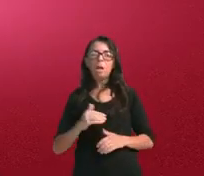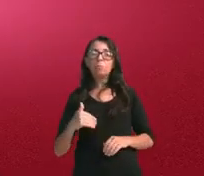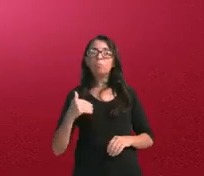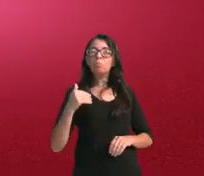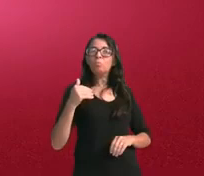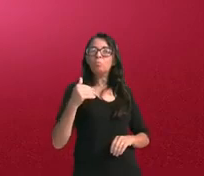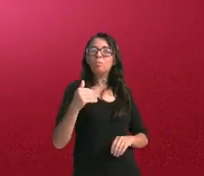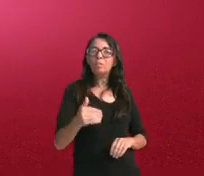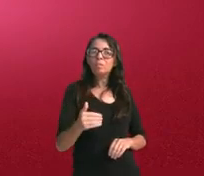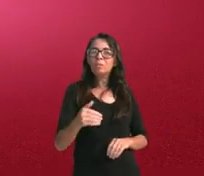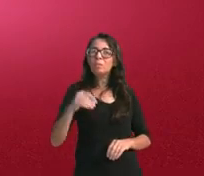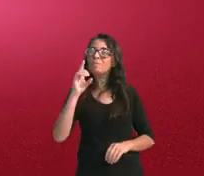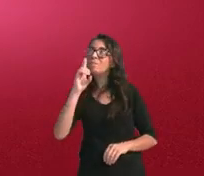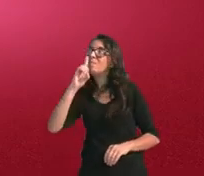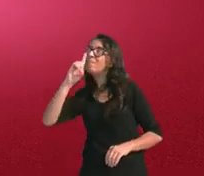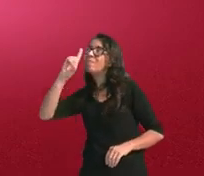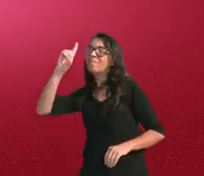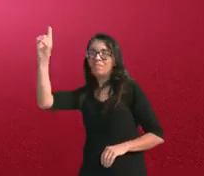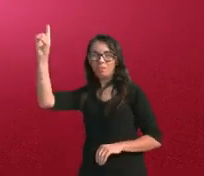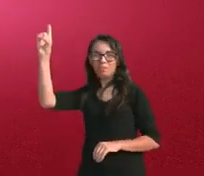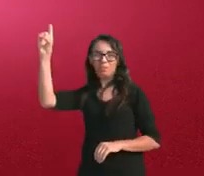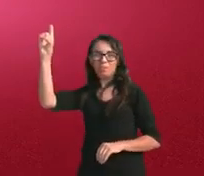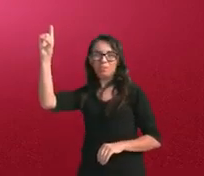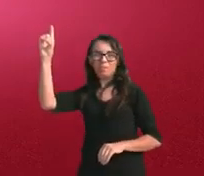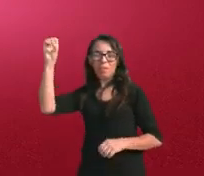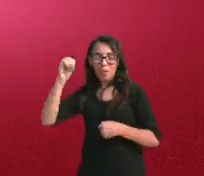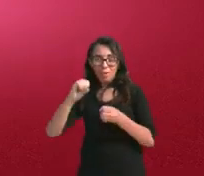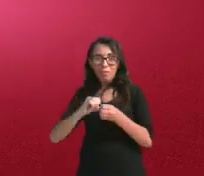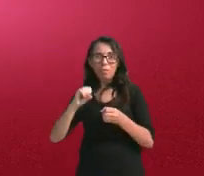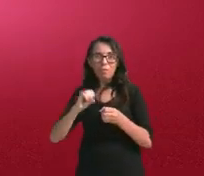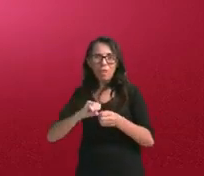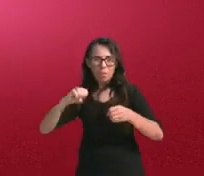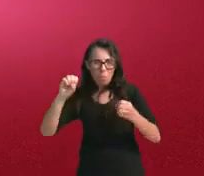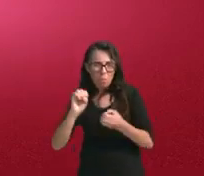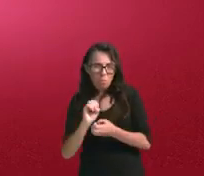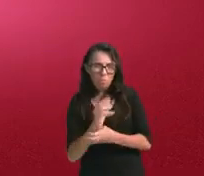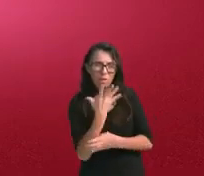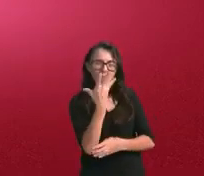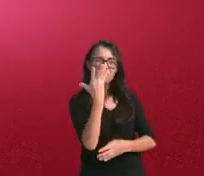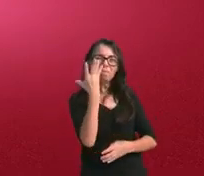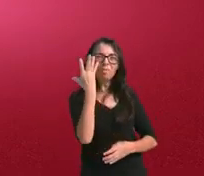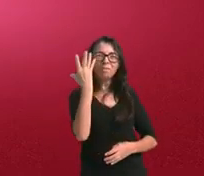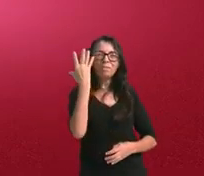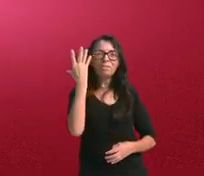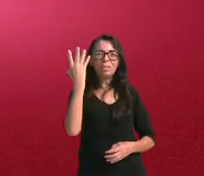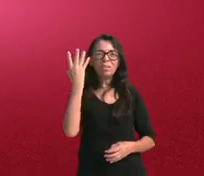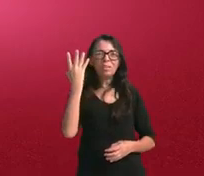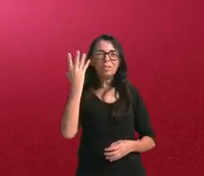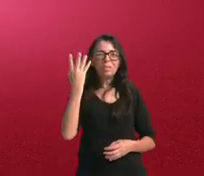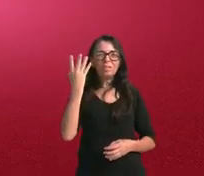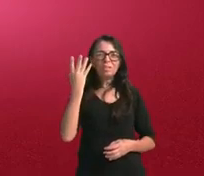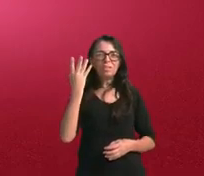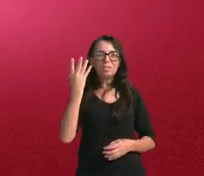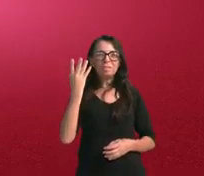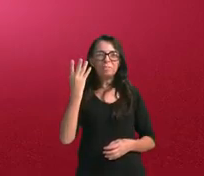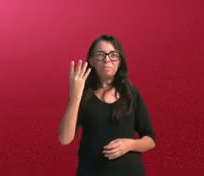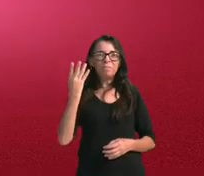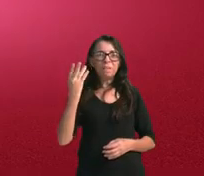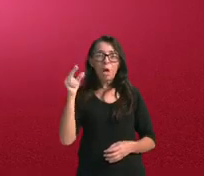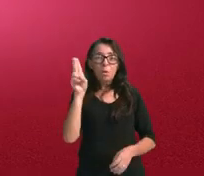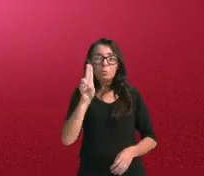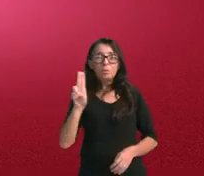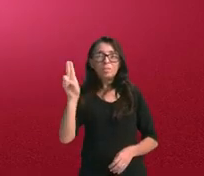Então, quando Deus realizar algo através de nós vamos ter uma experiência tão grande